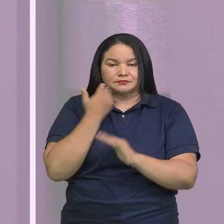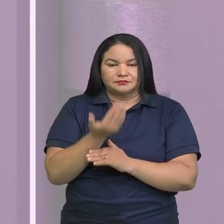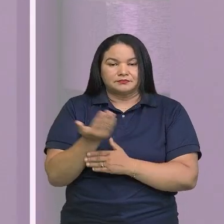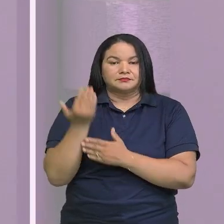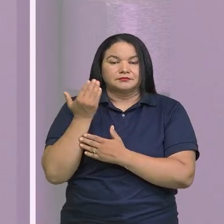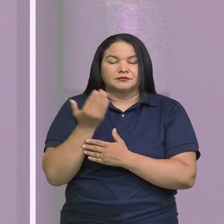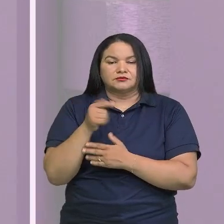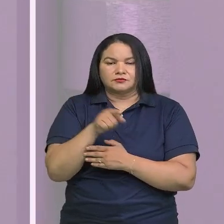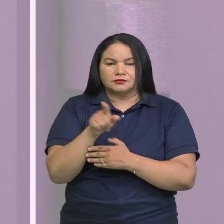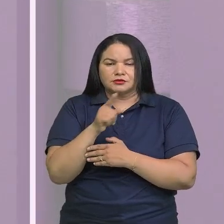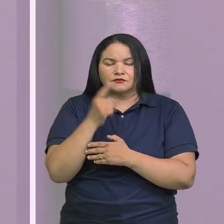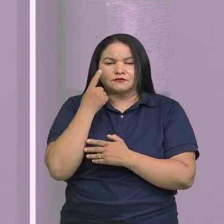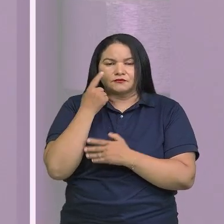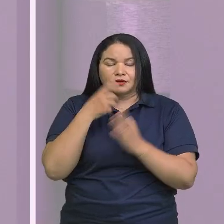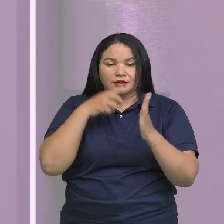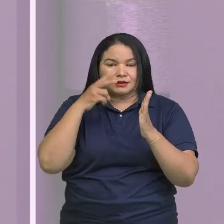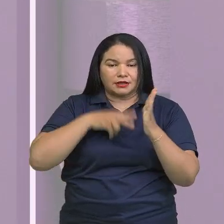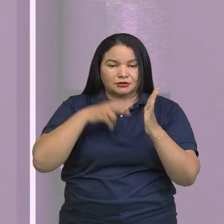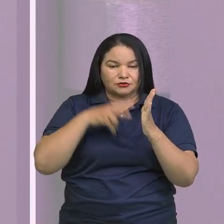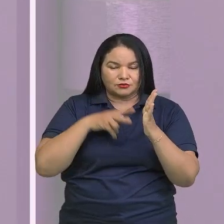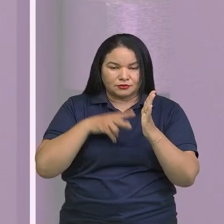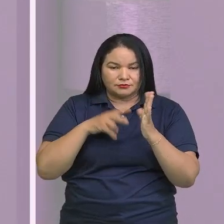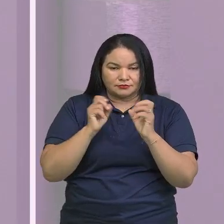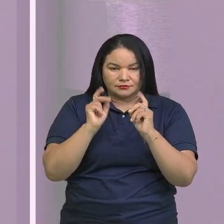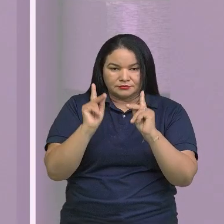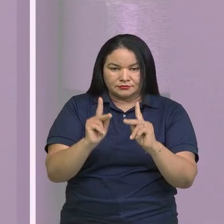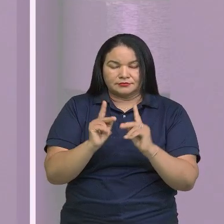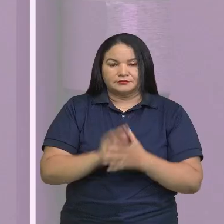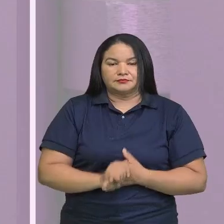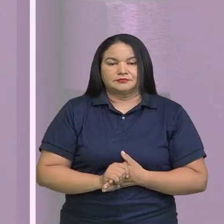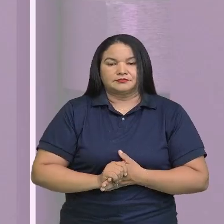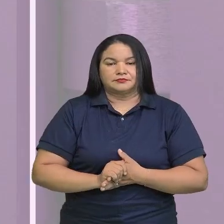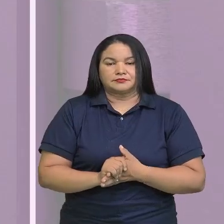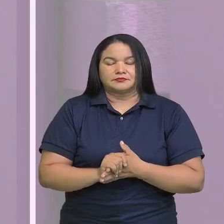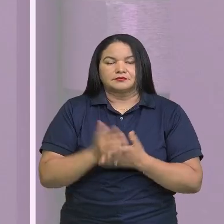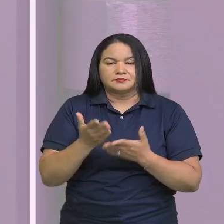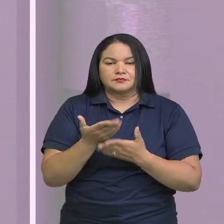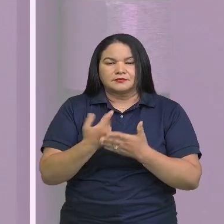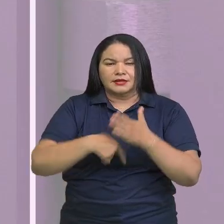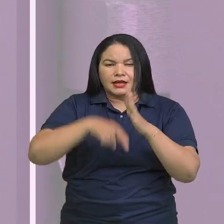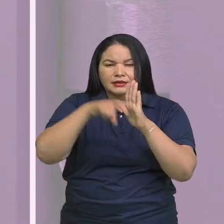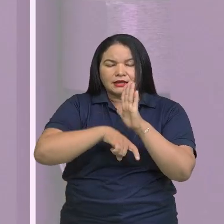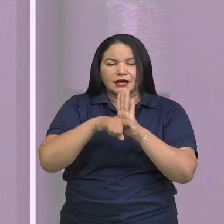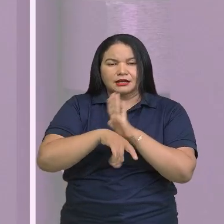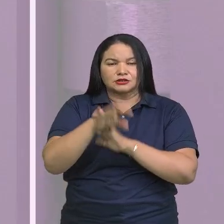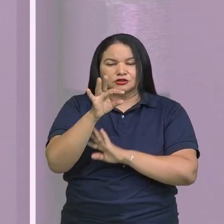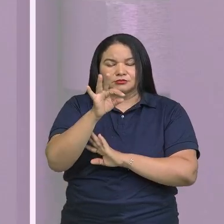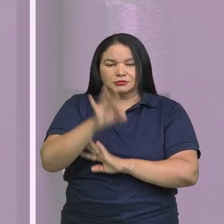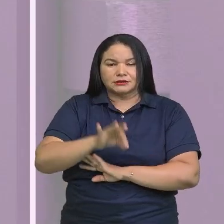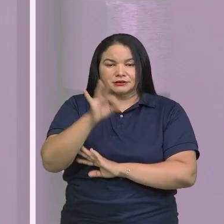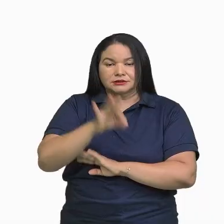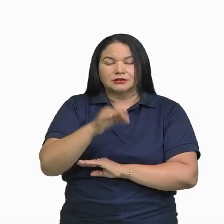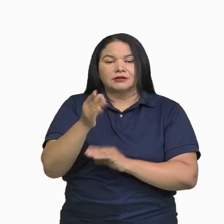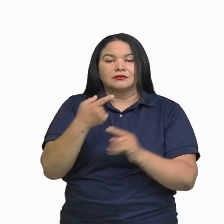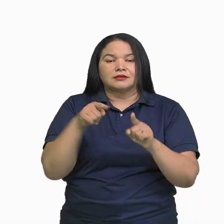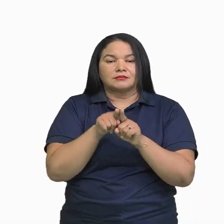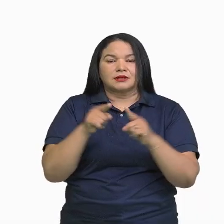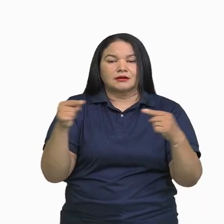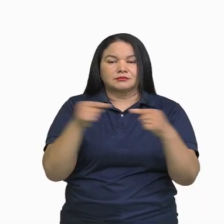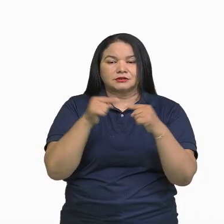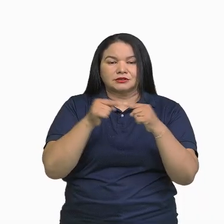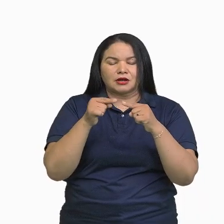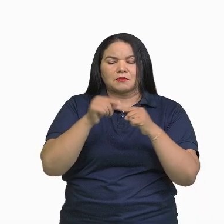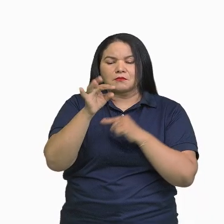você acompanhe a leitura comigo, tudo bem? A taxa percentual, indo lá na definição de porcentagem ali,